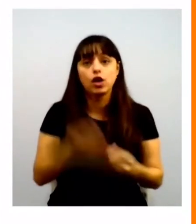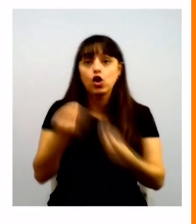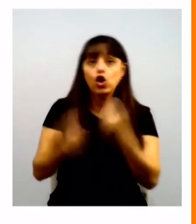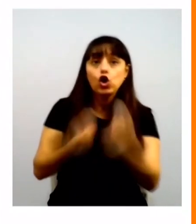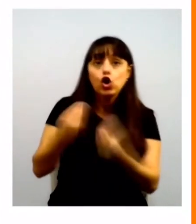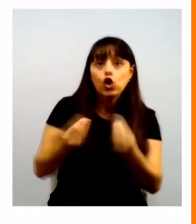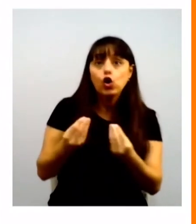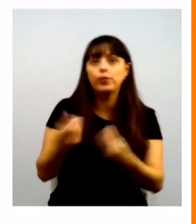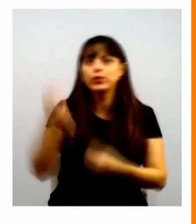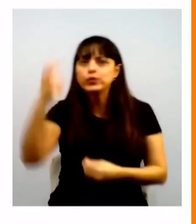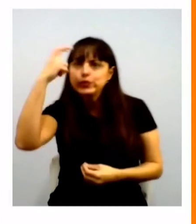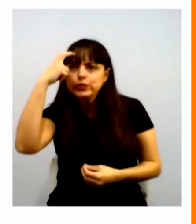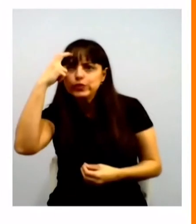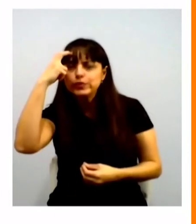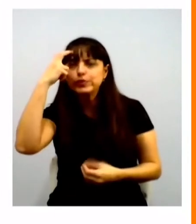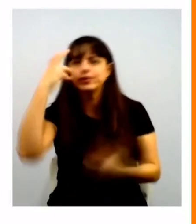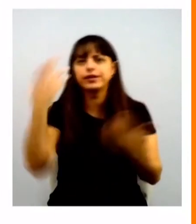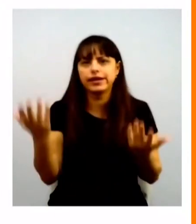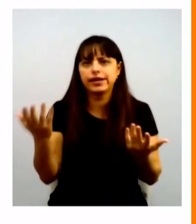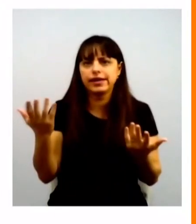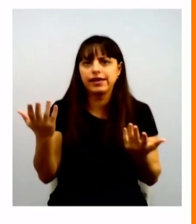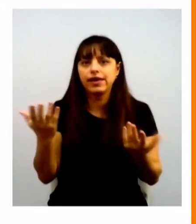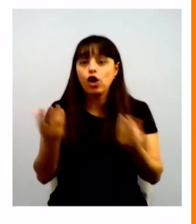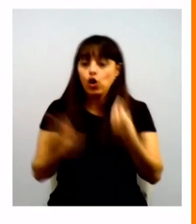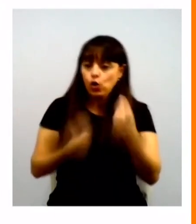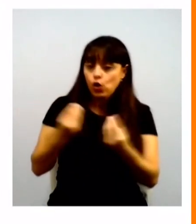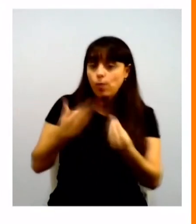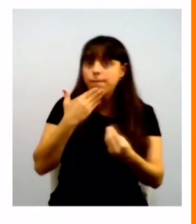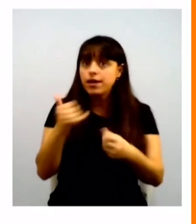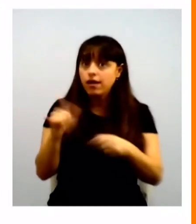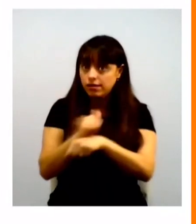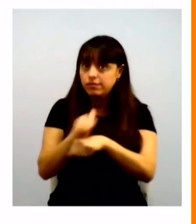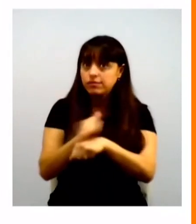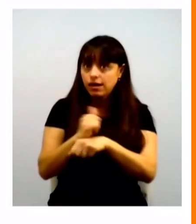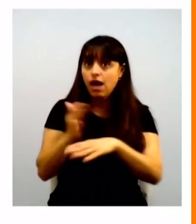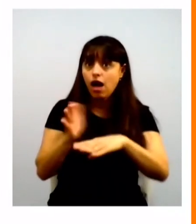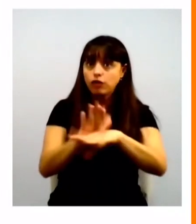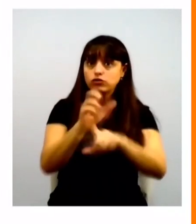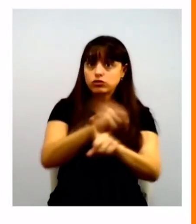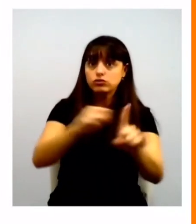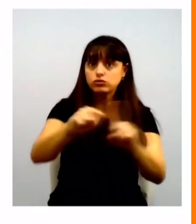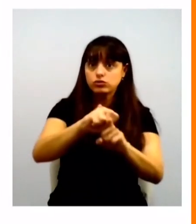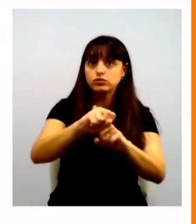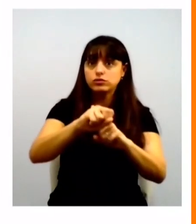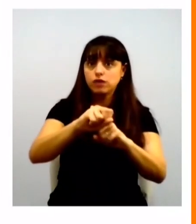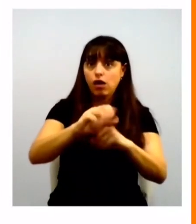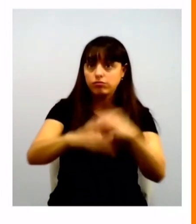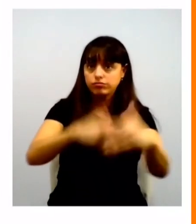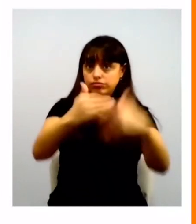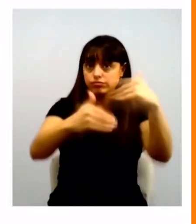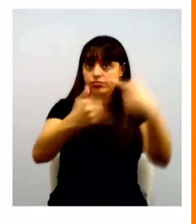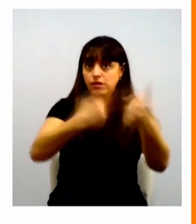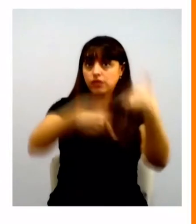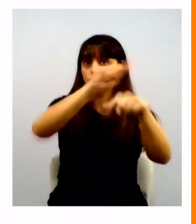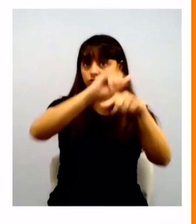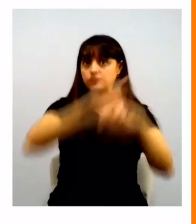é a que pode melhor ser trabalhada nesta questão social? Bom, um tema